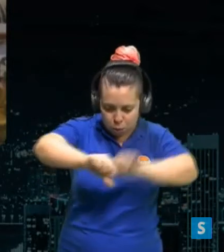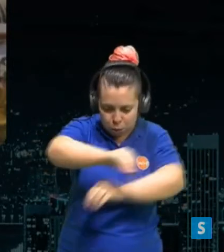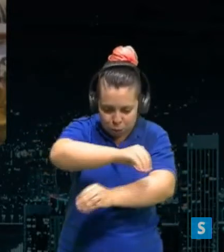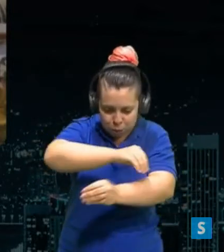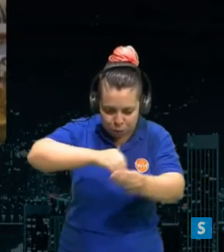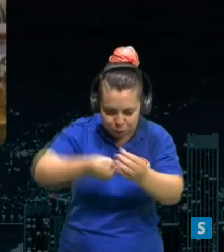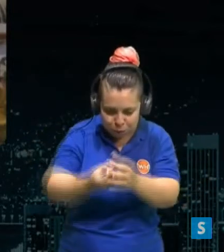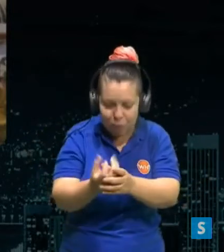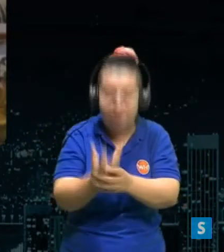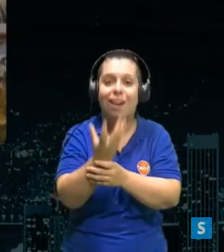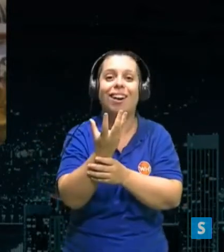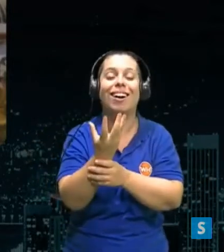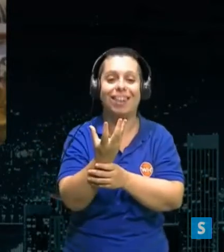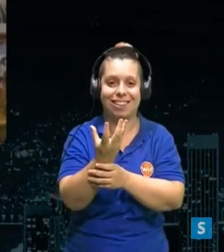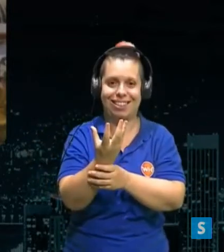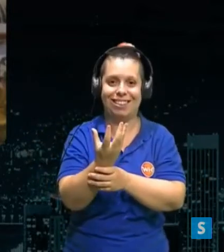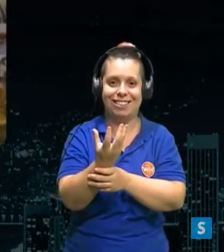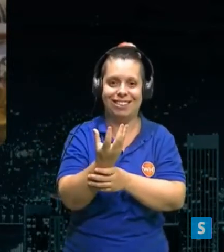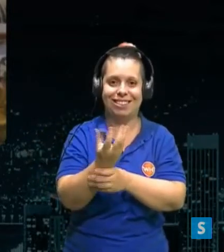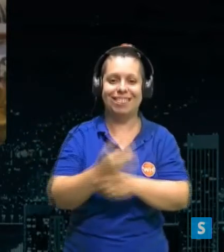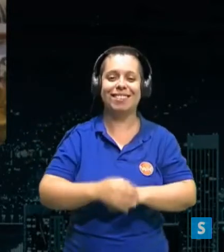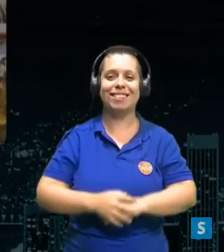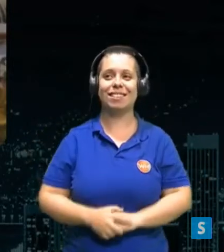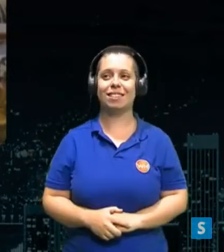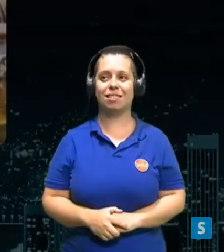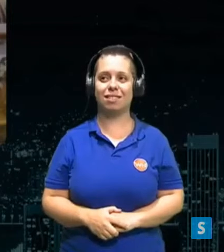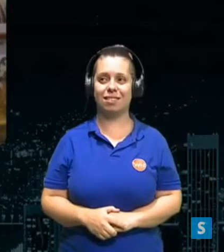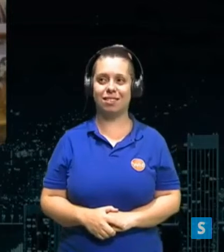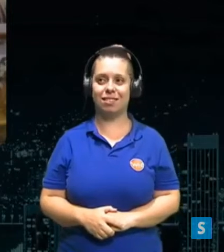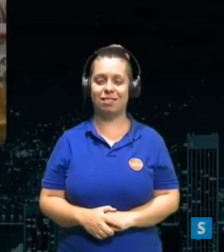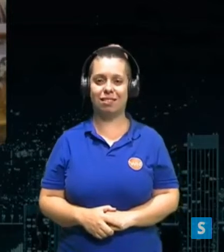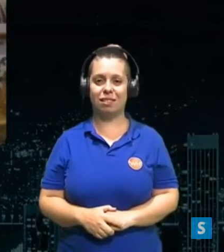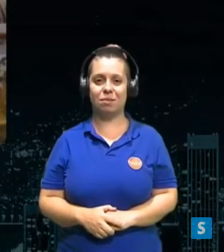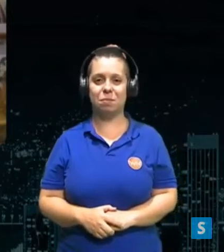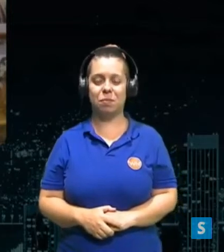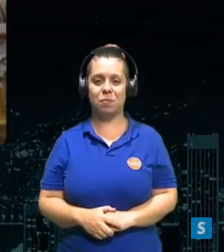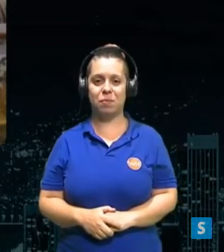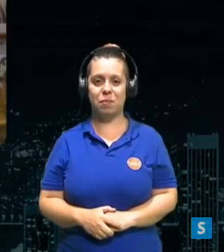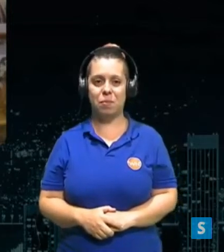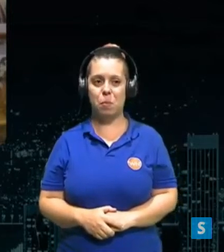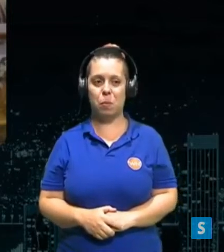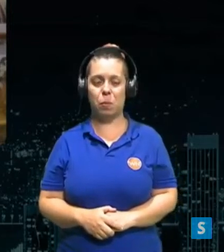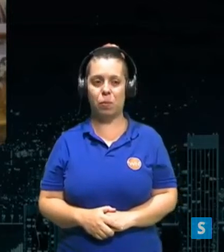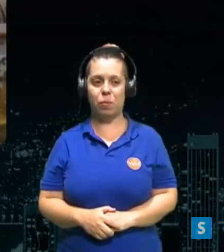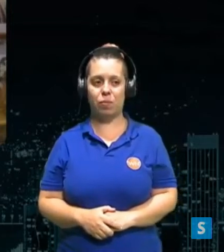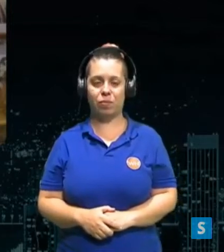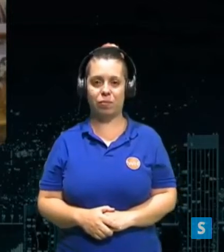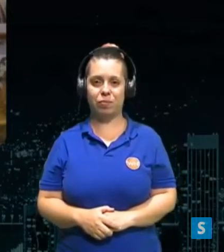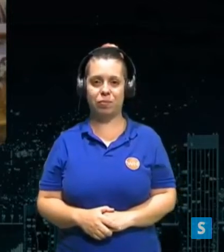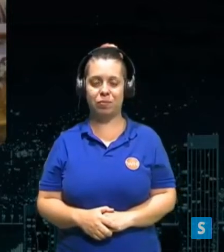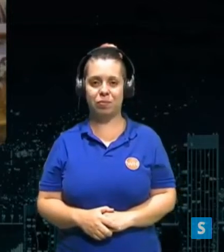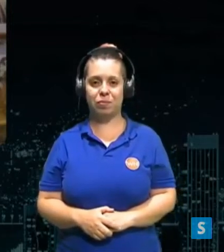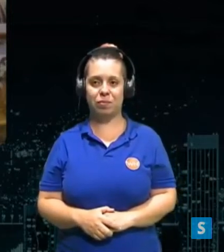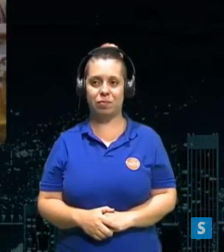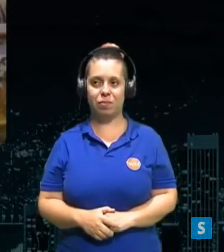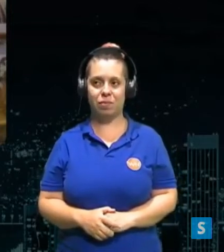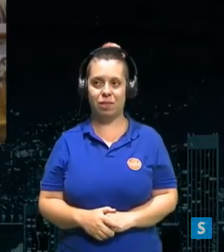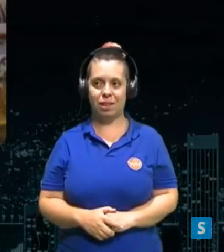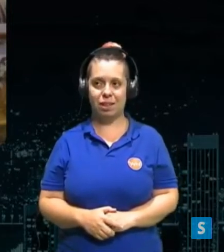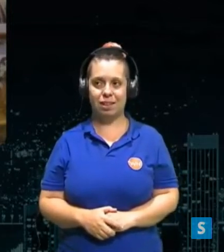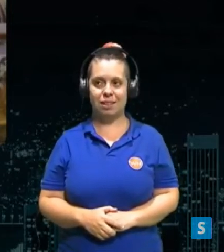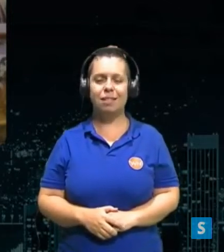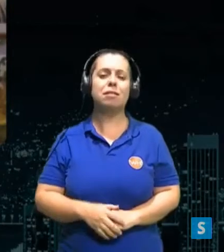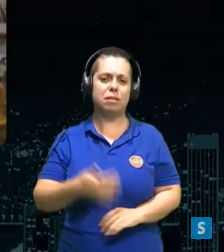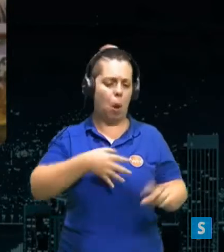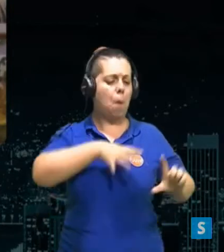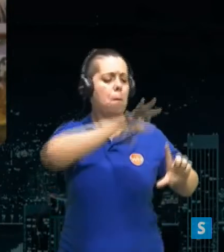entre o tangível é intangível eu sei que há é bom você